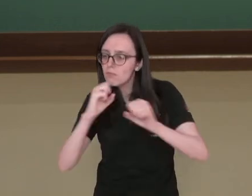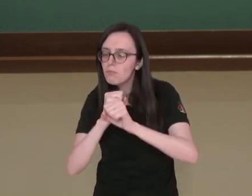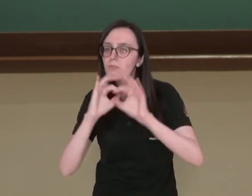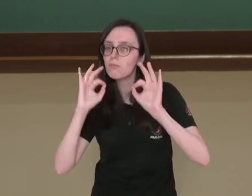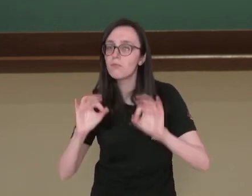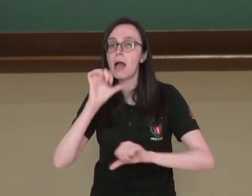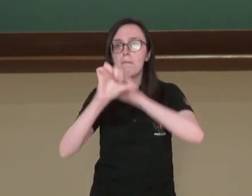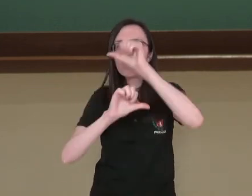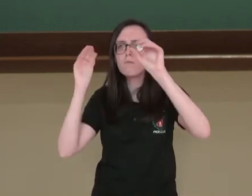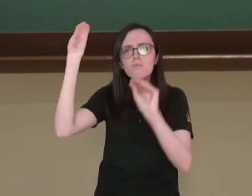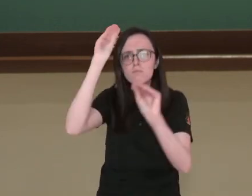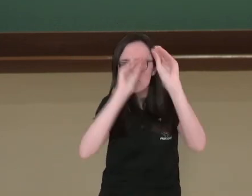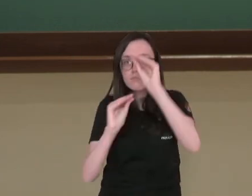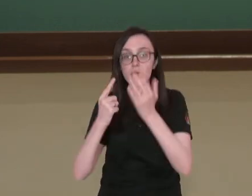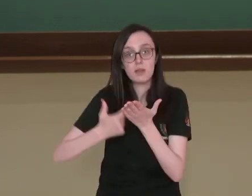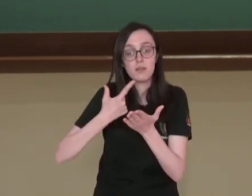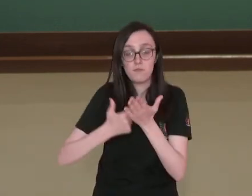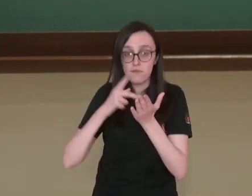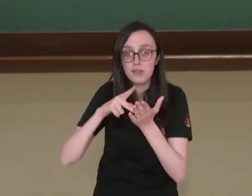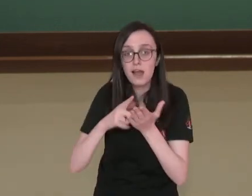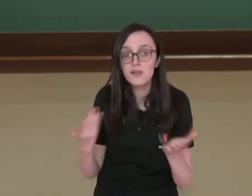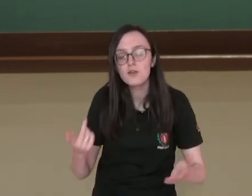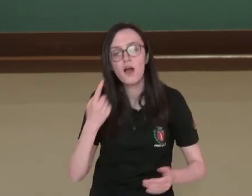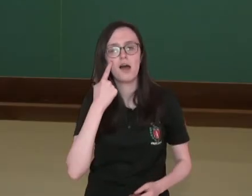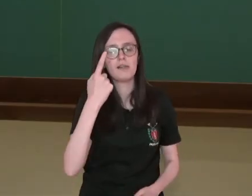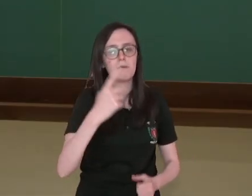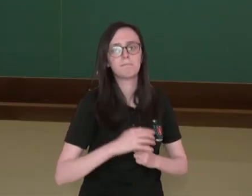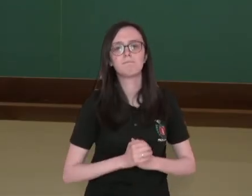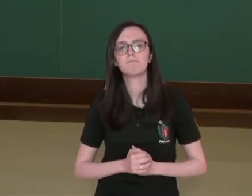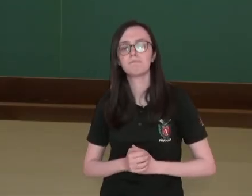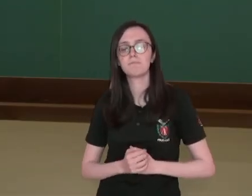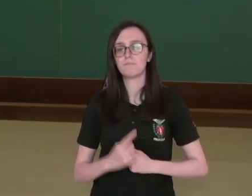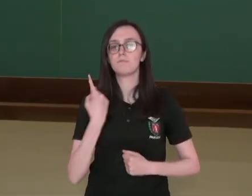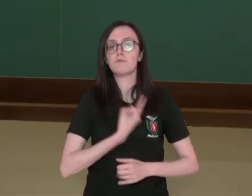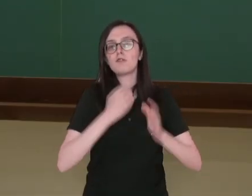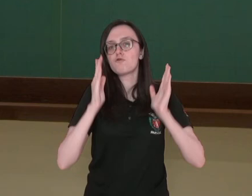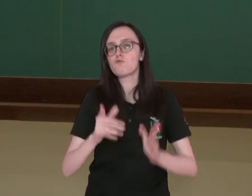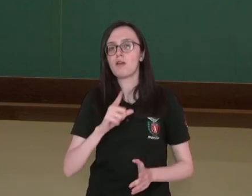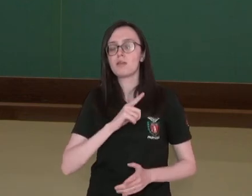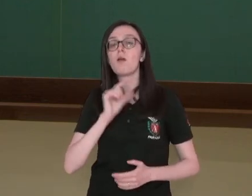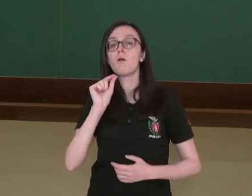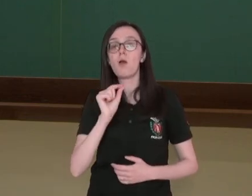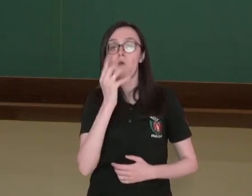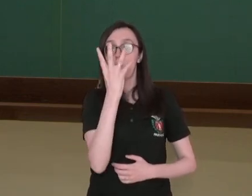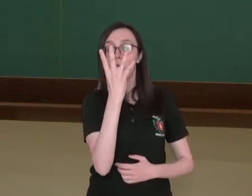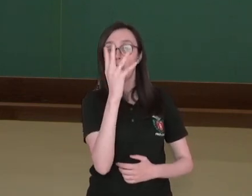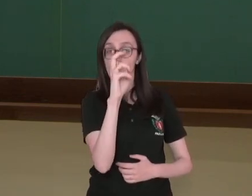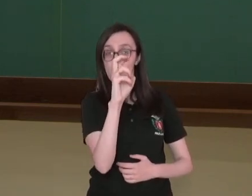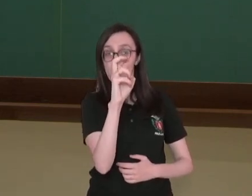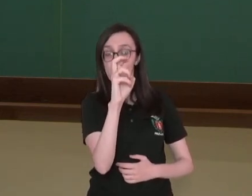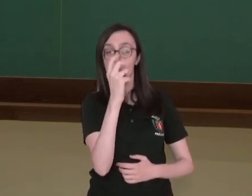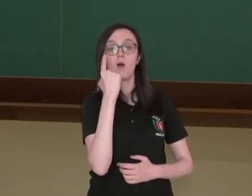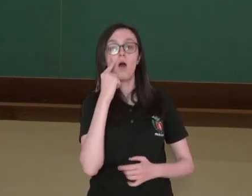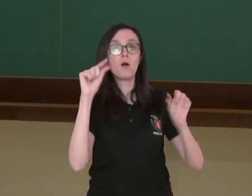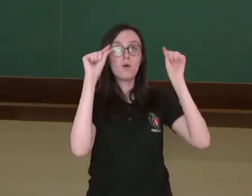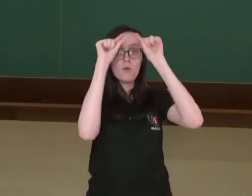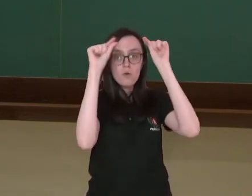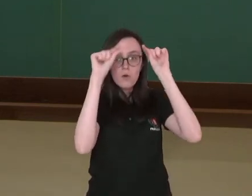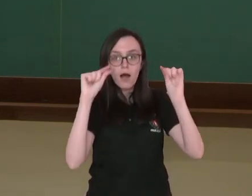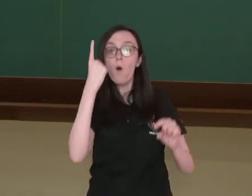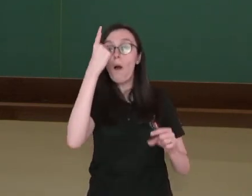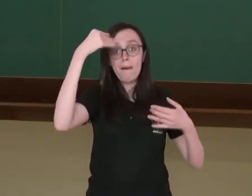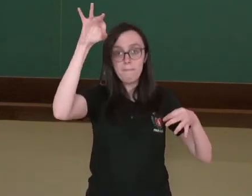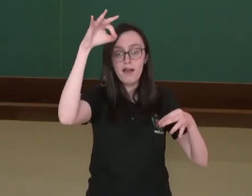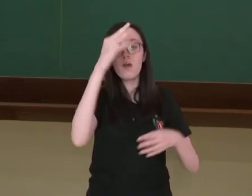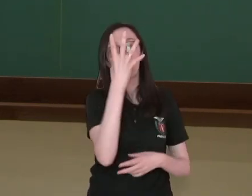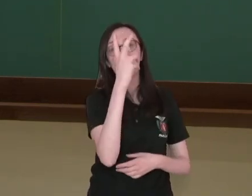a diagramação desse livro, não é verdade? Então vamos lá. Então nós temos que 45 linhas por